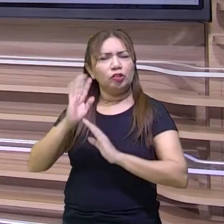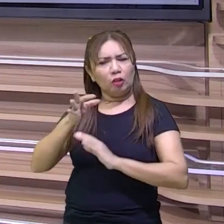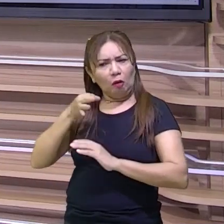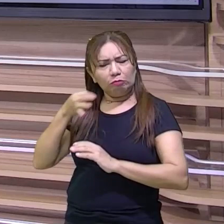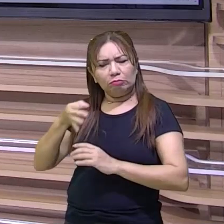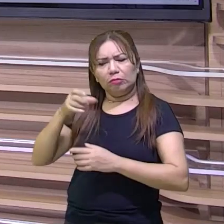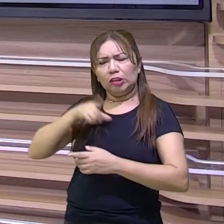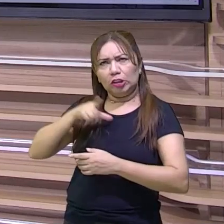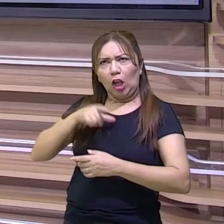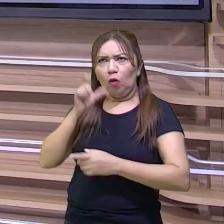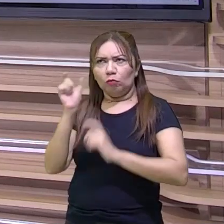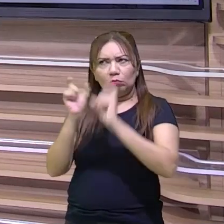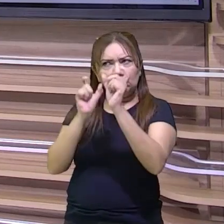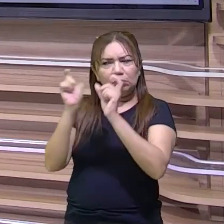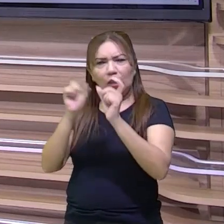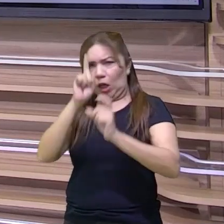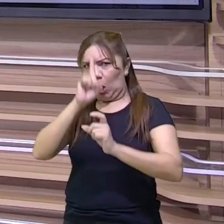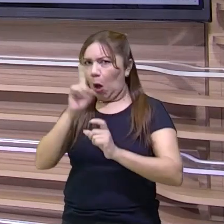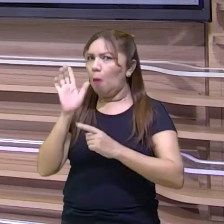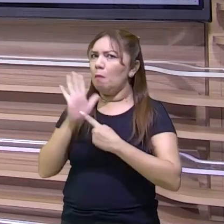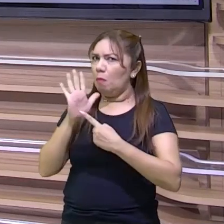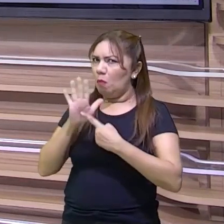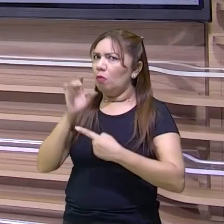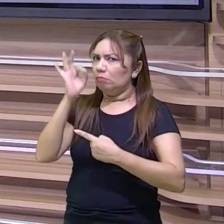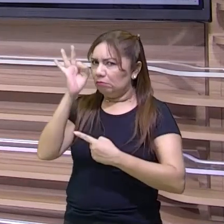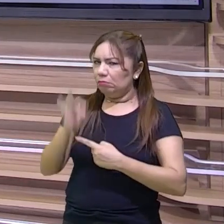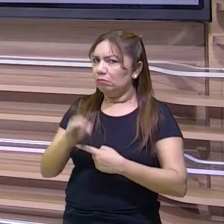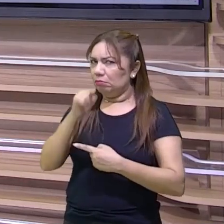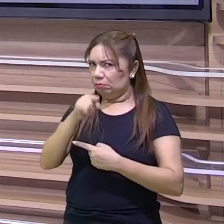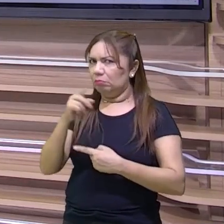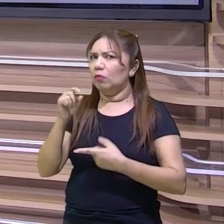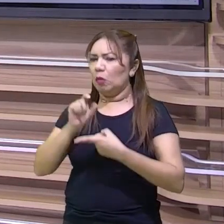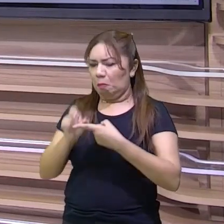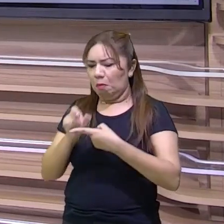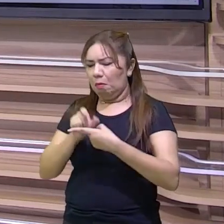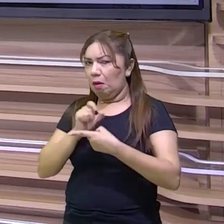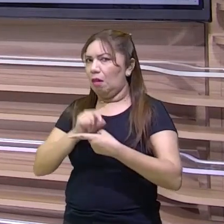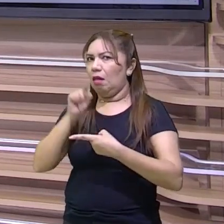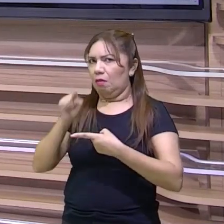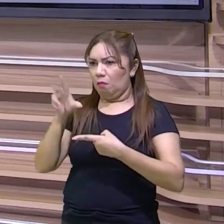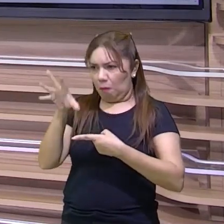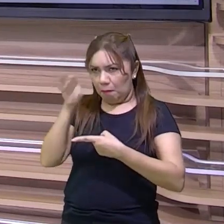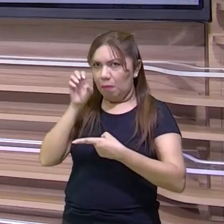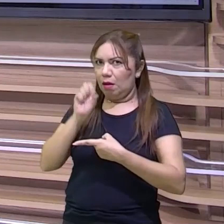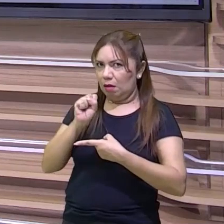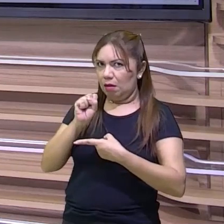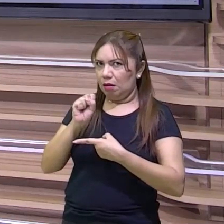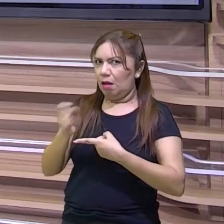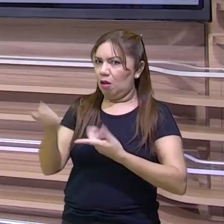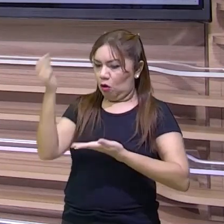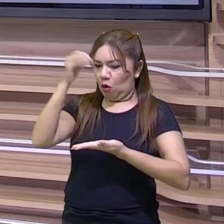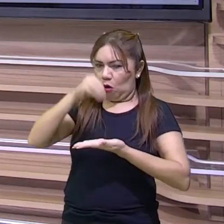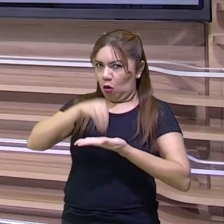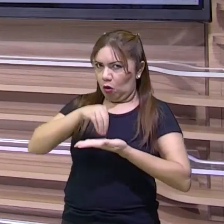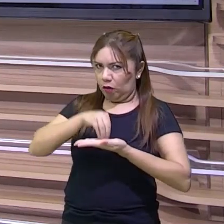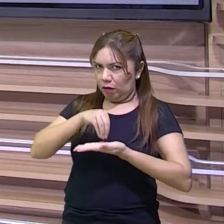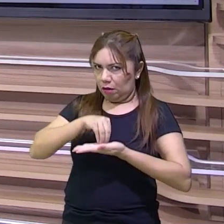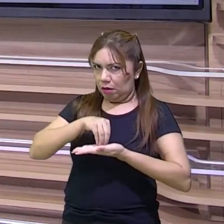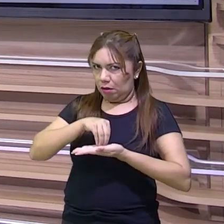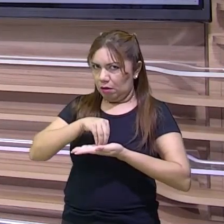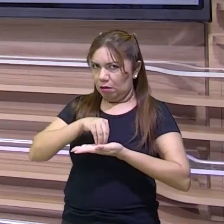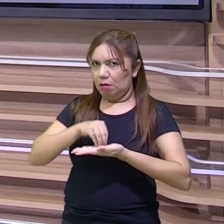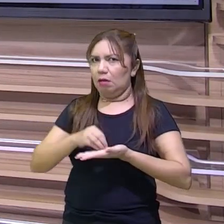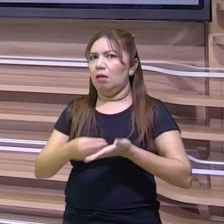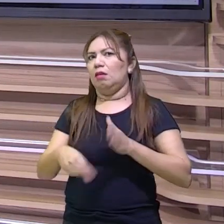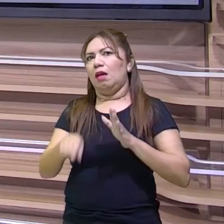todo demarcadinho, sinalizando direitinho quais são as palavras que eu vou ter que pegar lá e colocá-las lá na minha